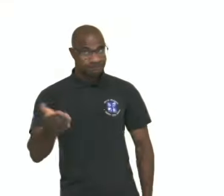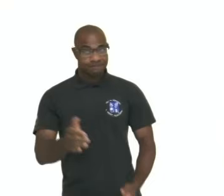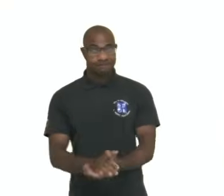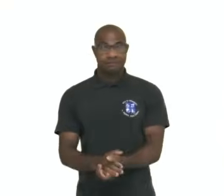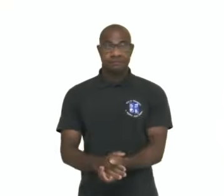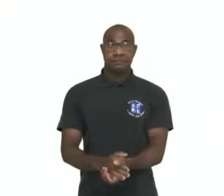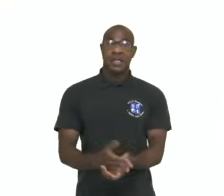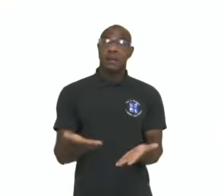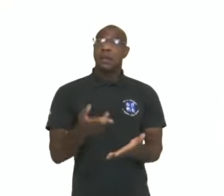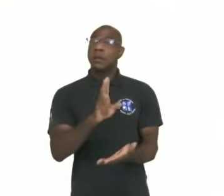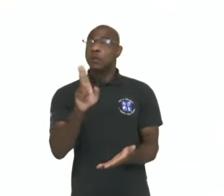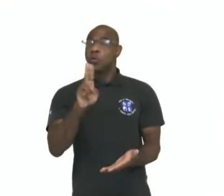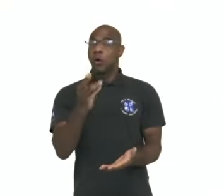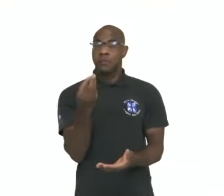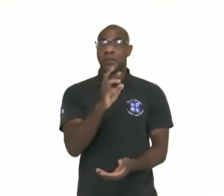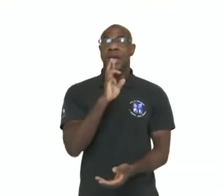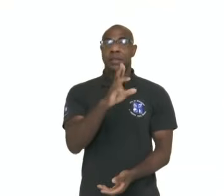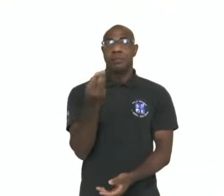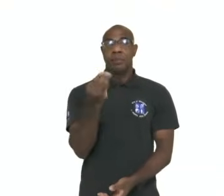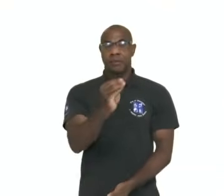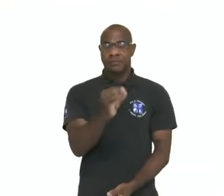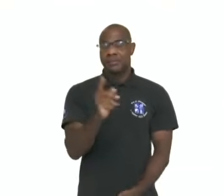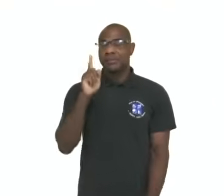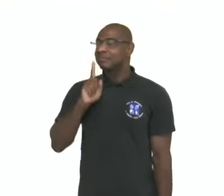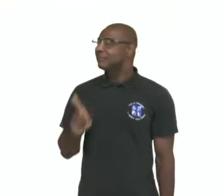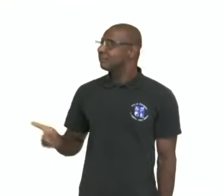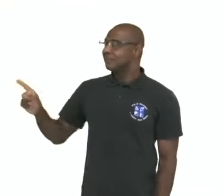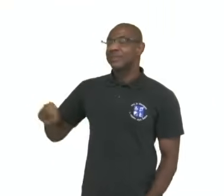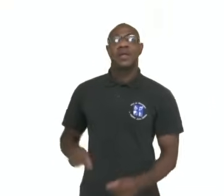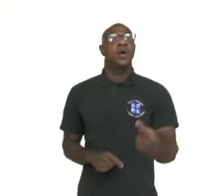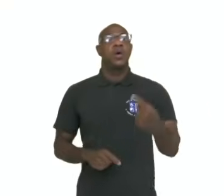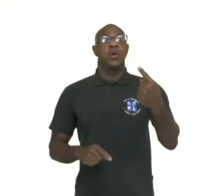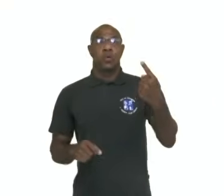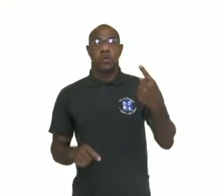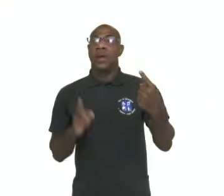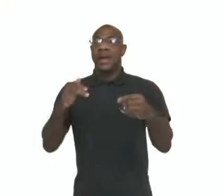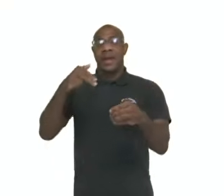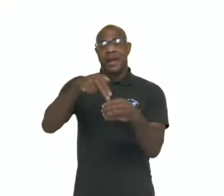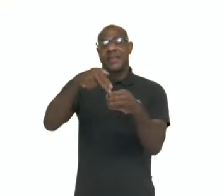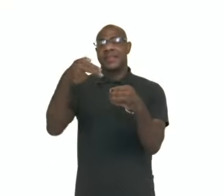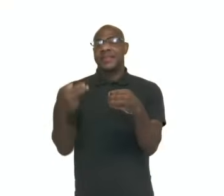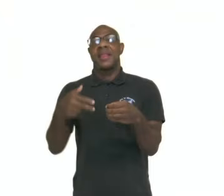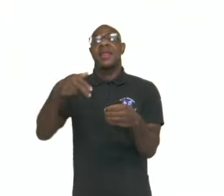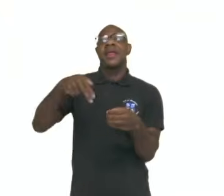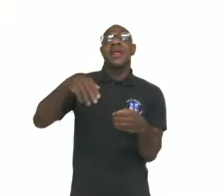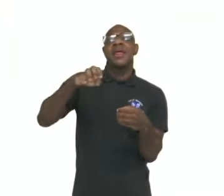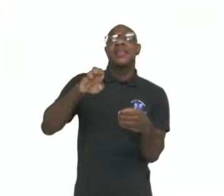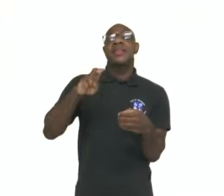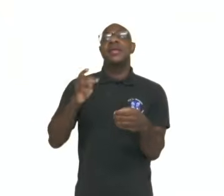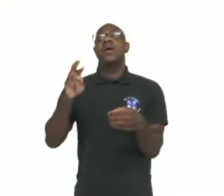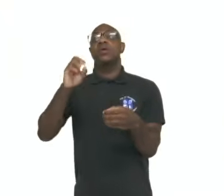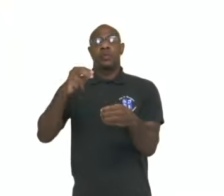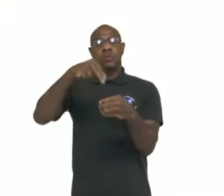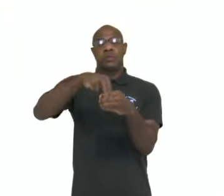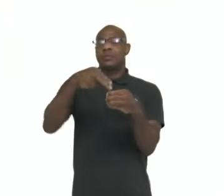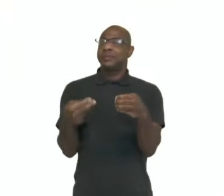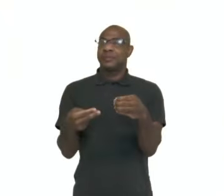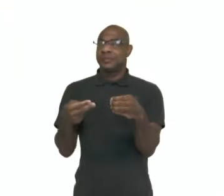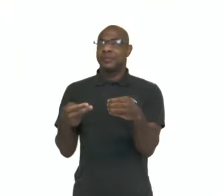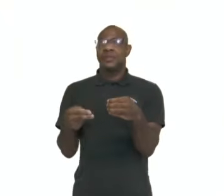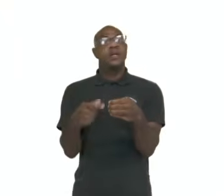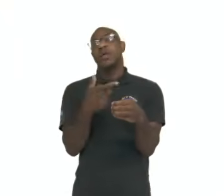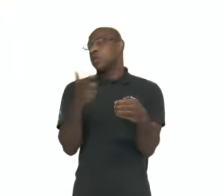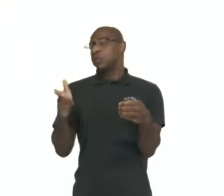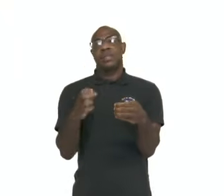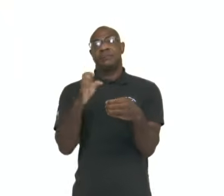dar nomes aí. Para o número 1, trata-se de um neutro. O neutro, qual que é a carga dele? É nula, não tem